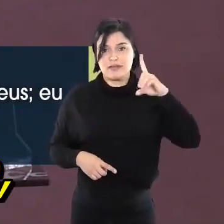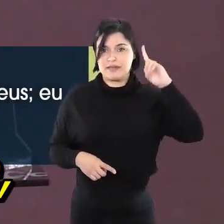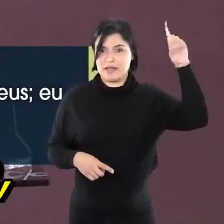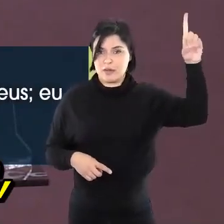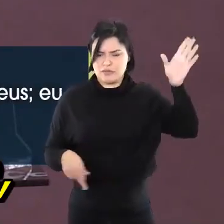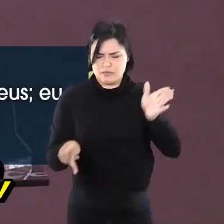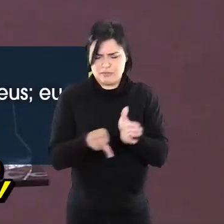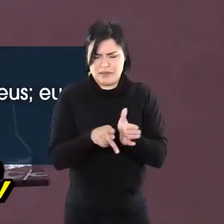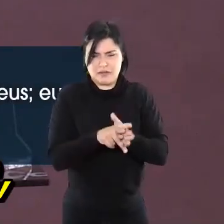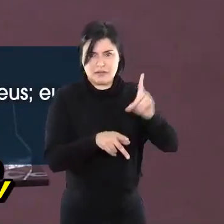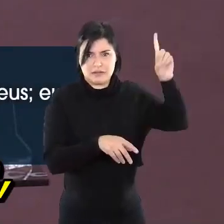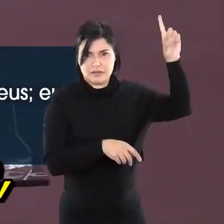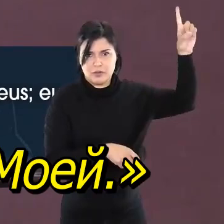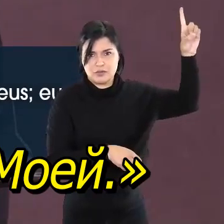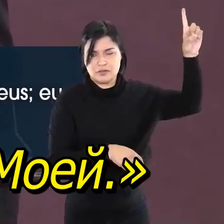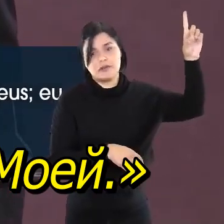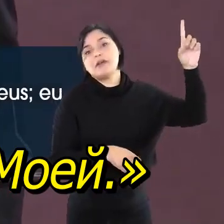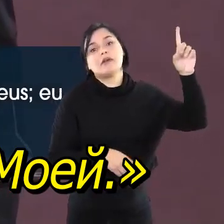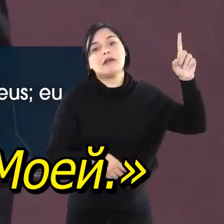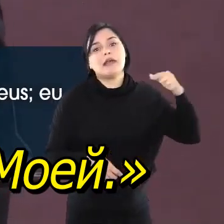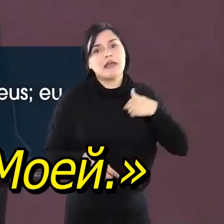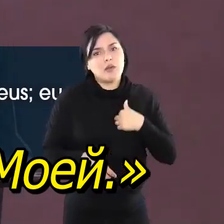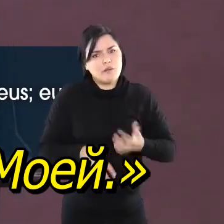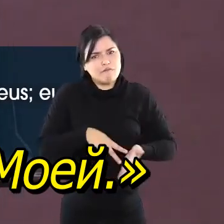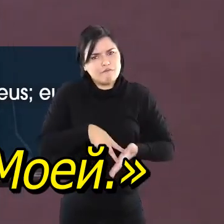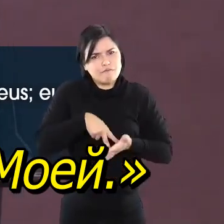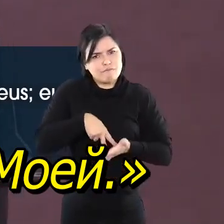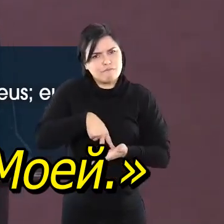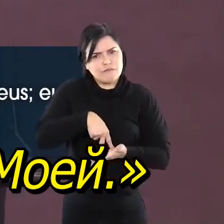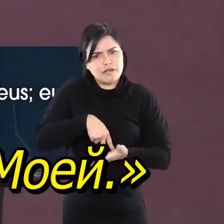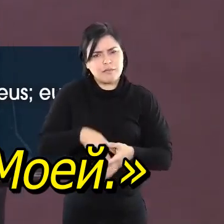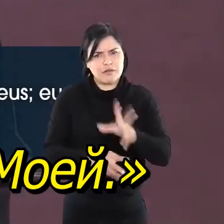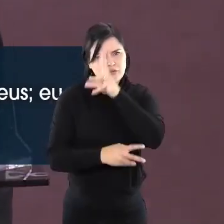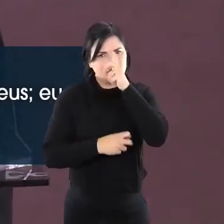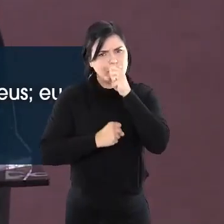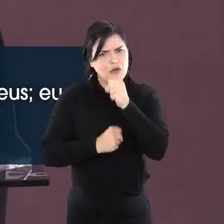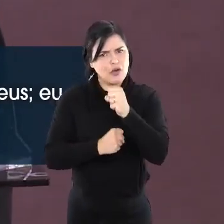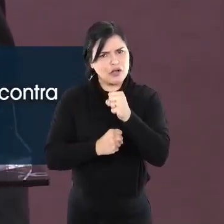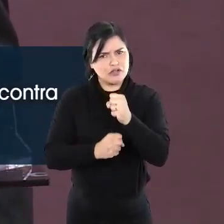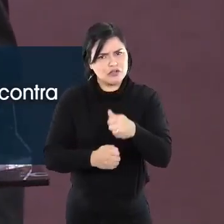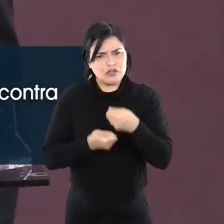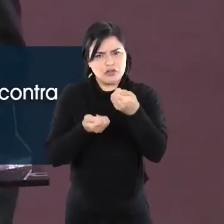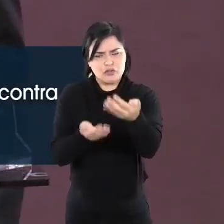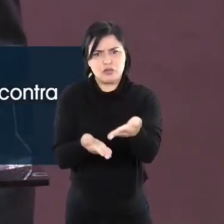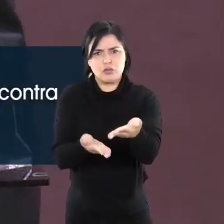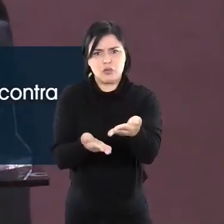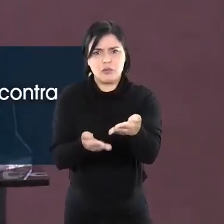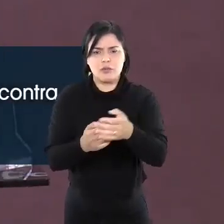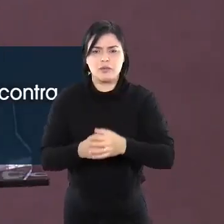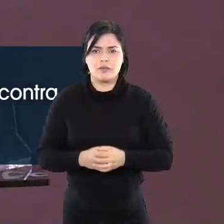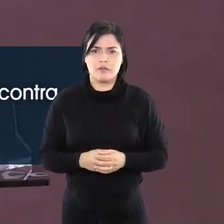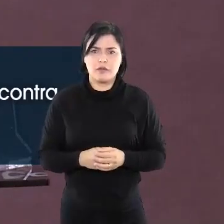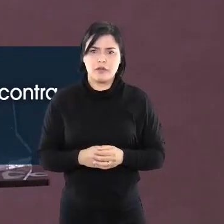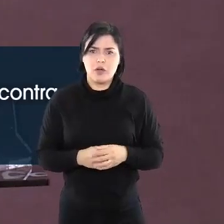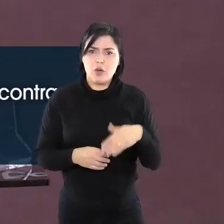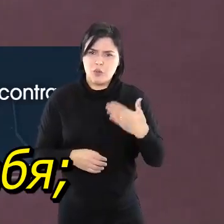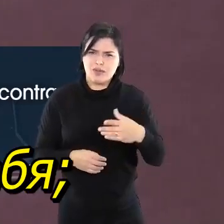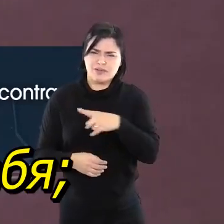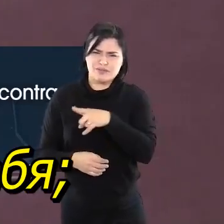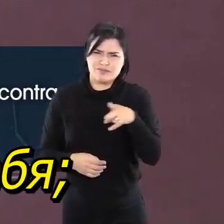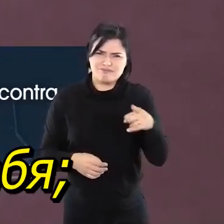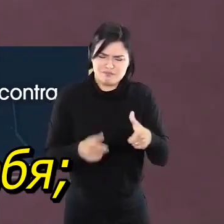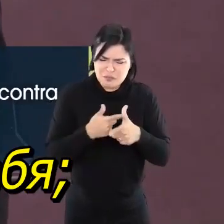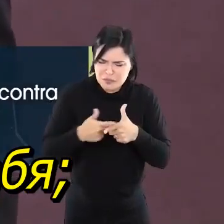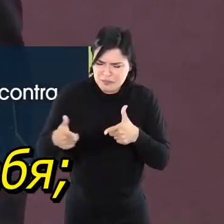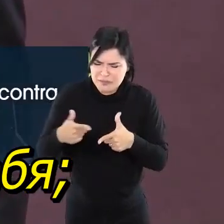te fortaleço e te ajudo e te sustento com a minha destra fiel. Quando passares pelas águas, eu serei contigo. Quando